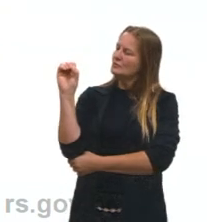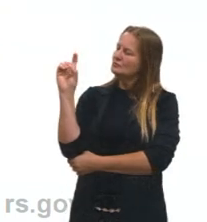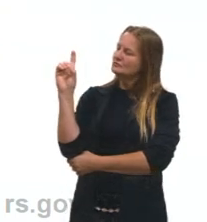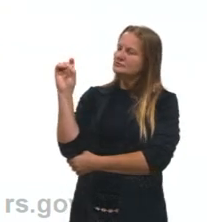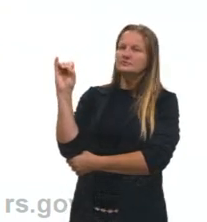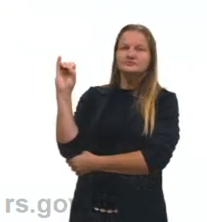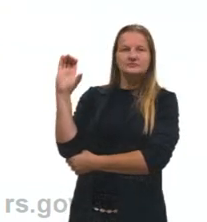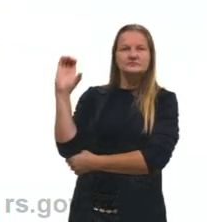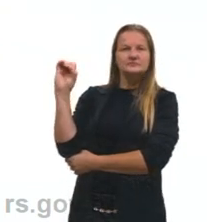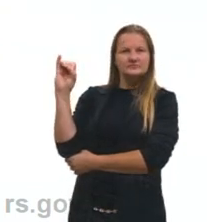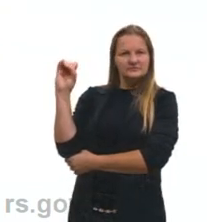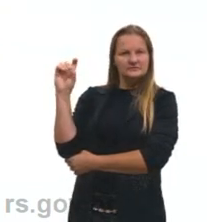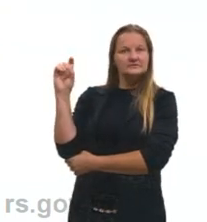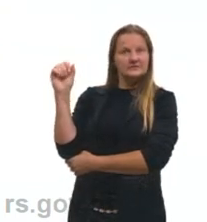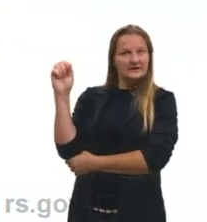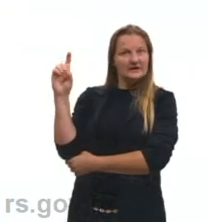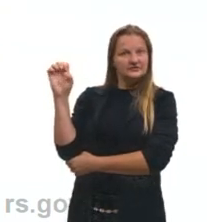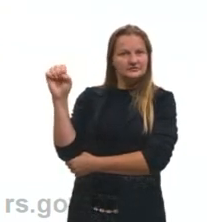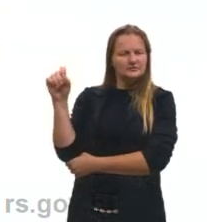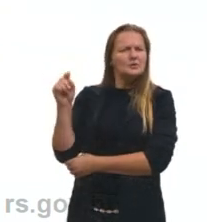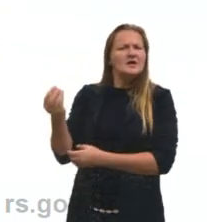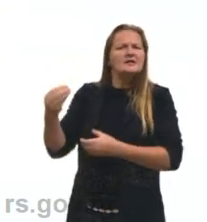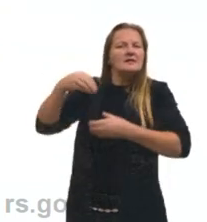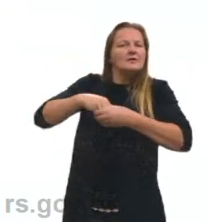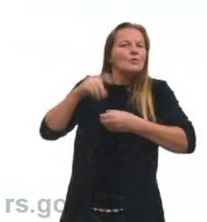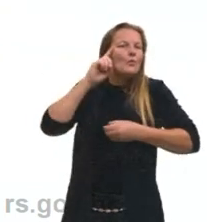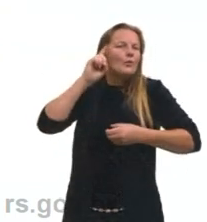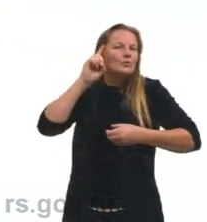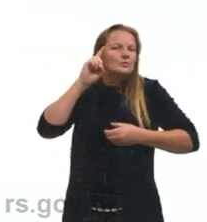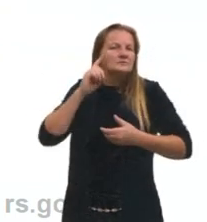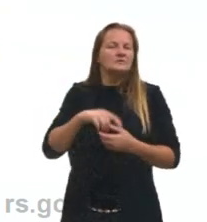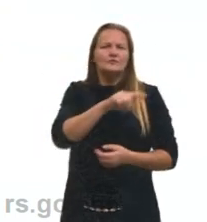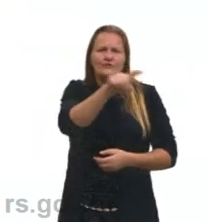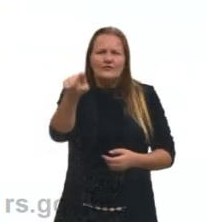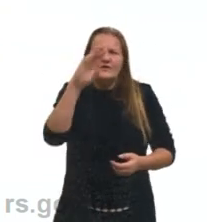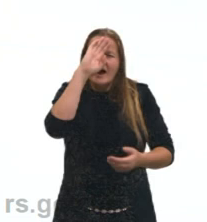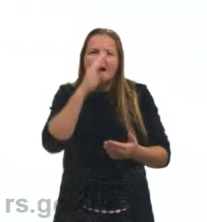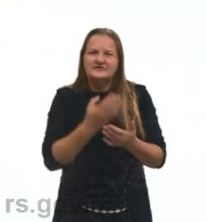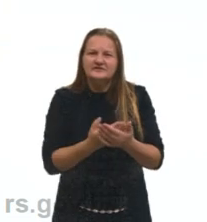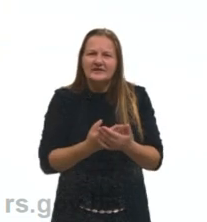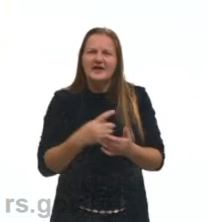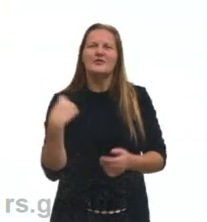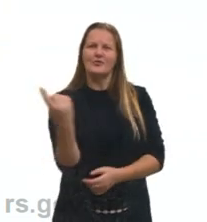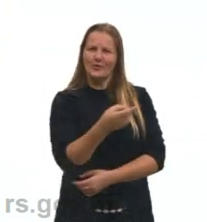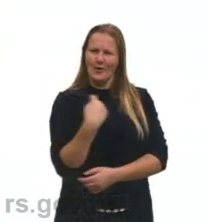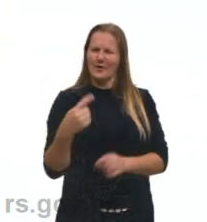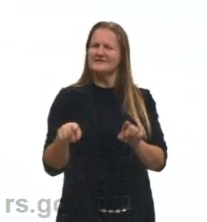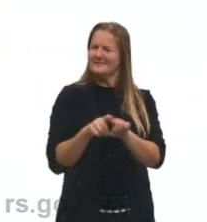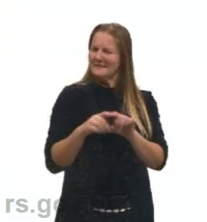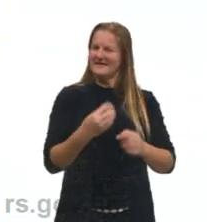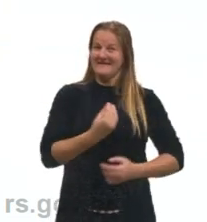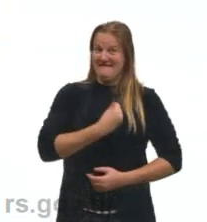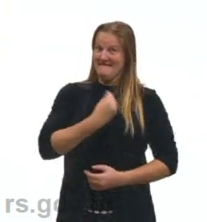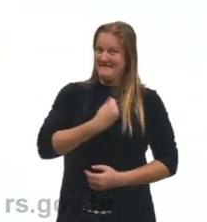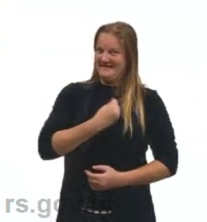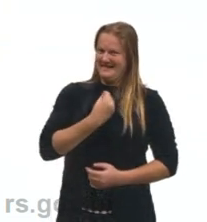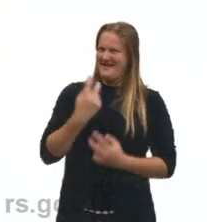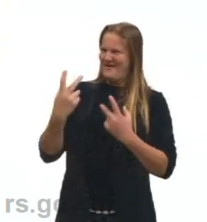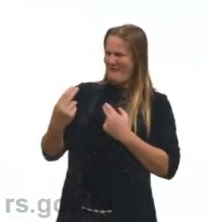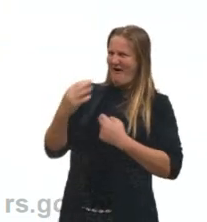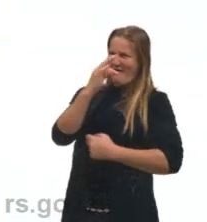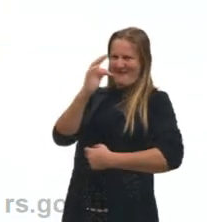seria a periodicidade no nosso cotidiano tá você acredita que a nossa vida também é periódica assim como a tabela